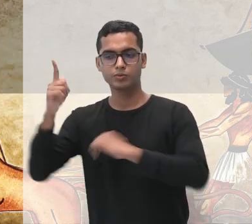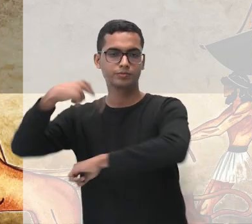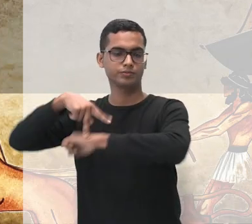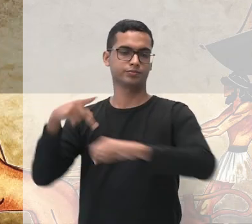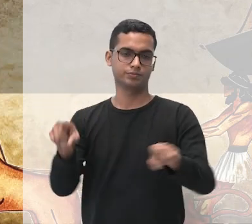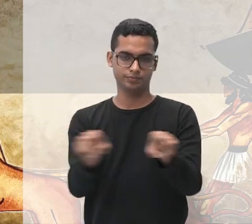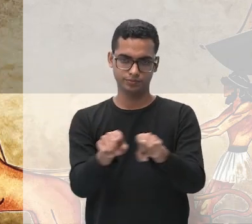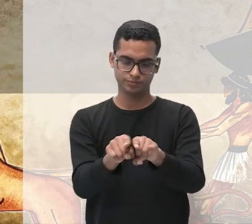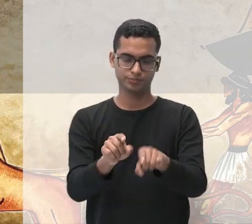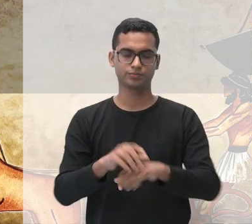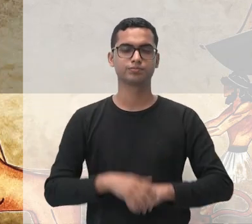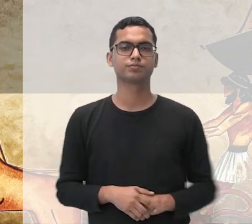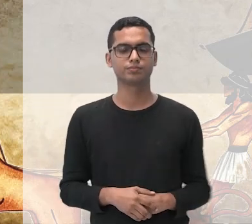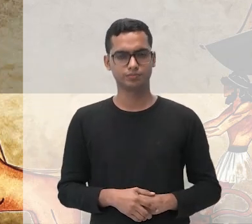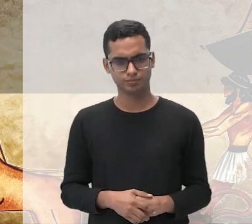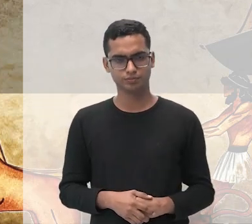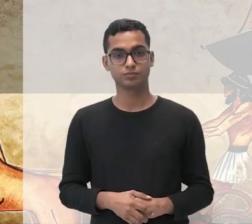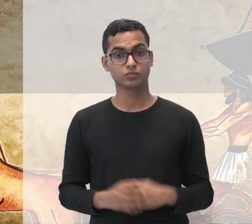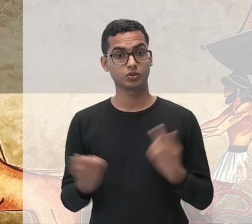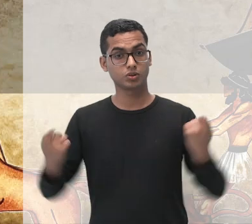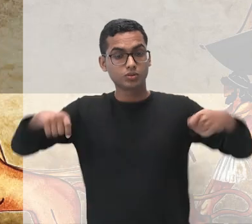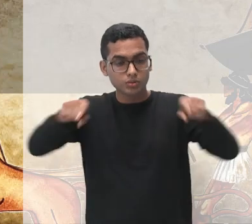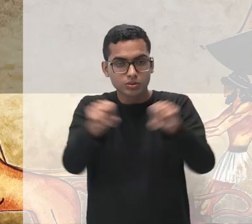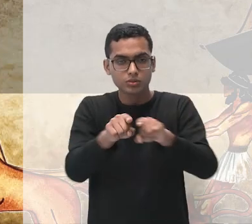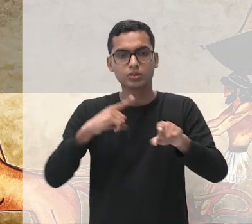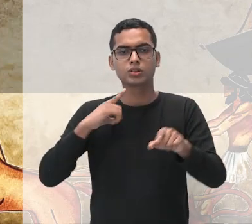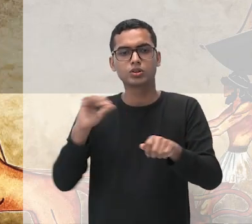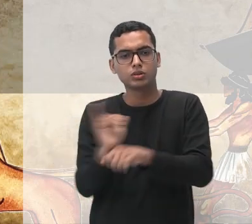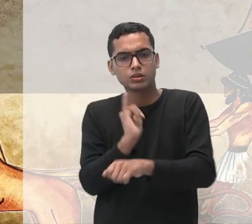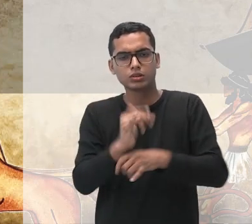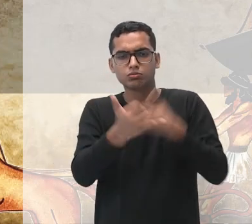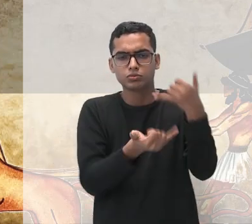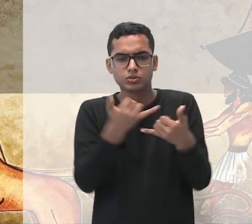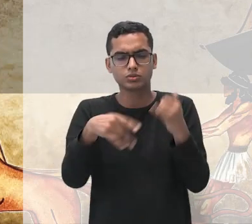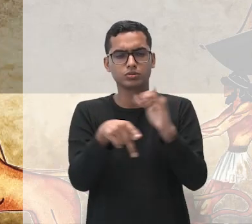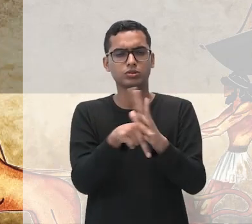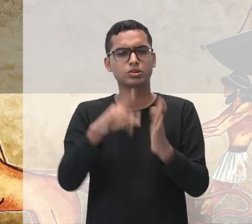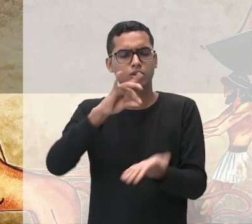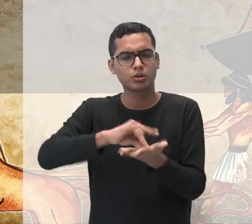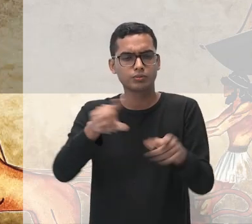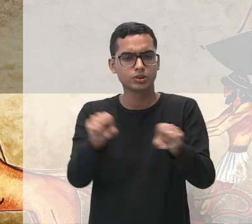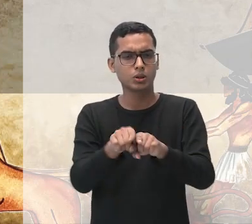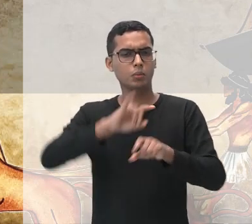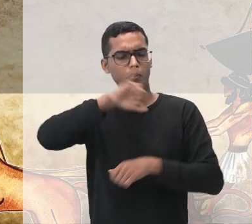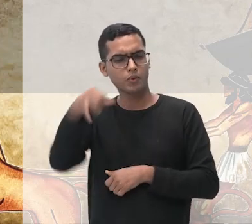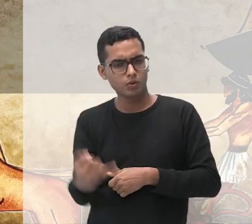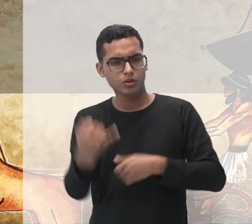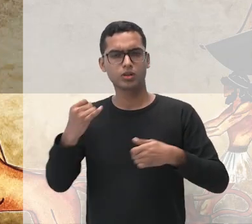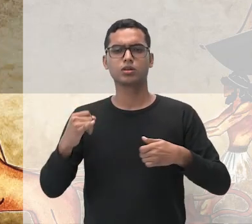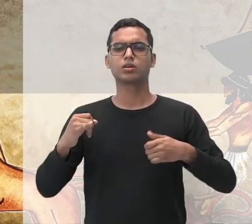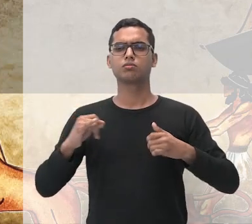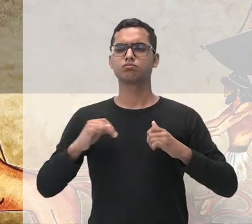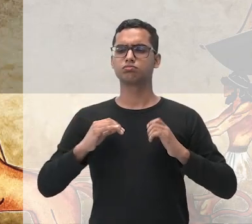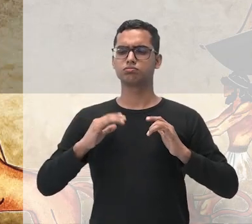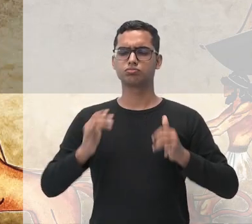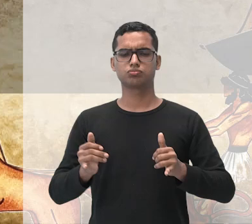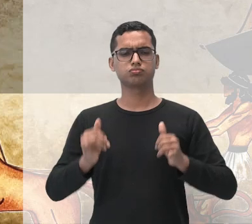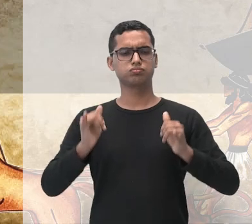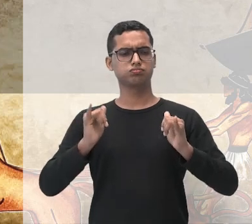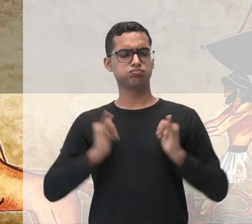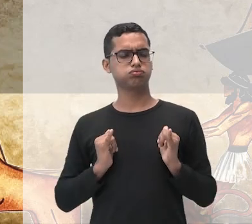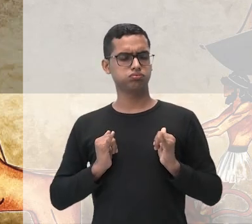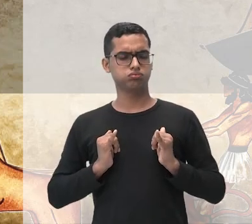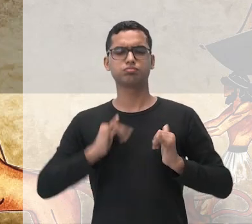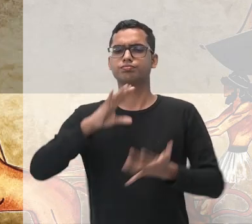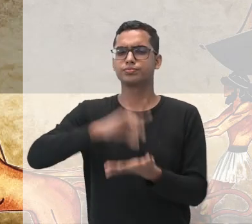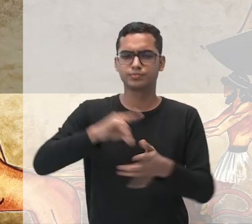Pode ser um meio de lazer, esse aí com certeza é o preferido de vocês. Também pode ser um meio